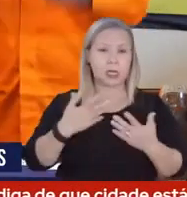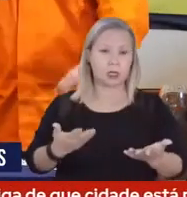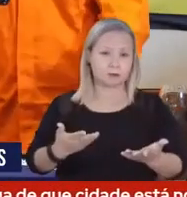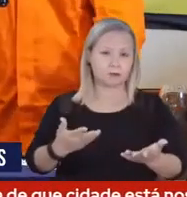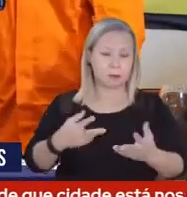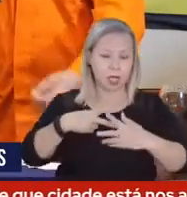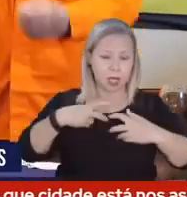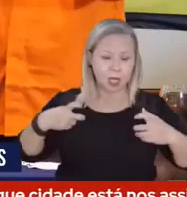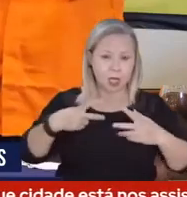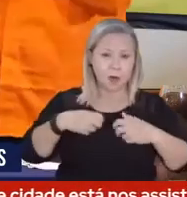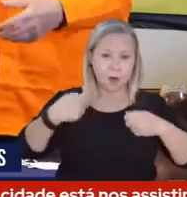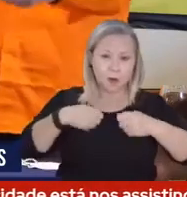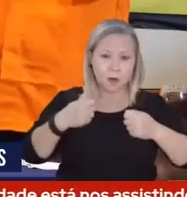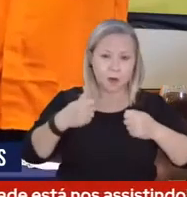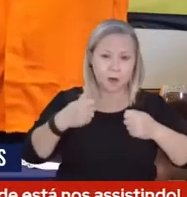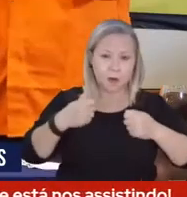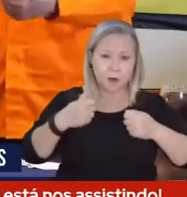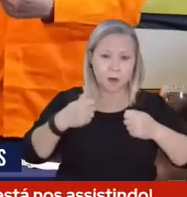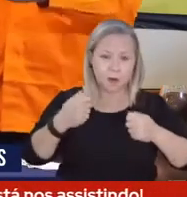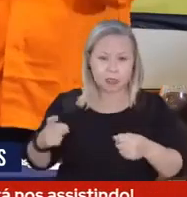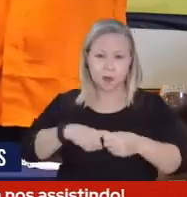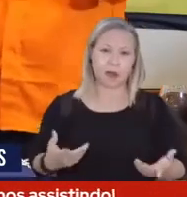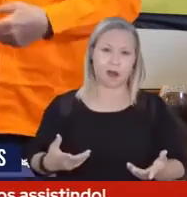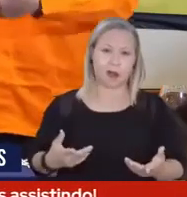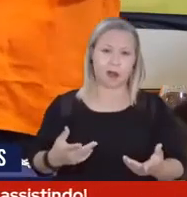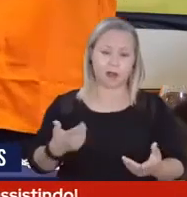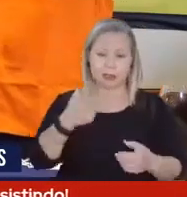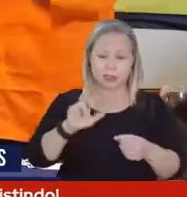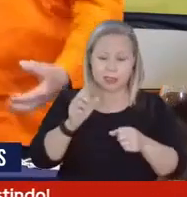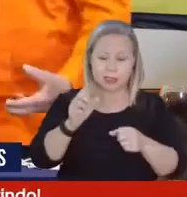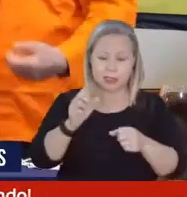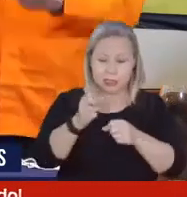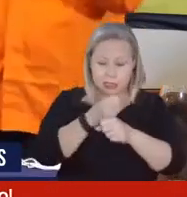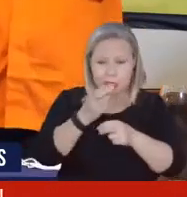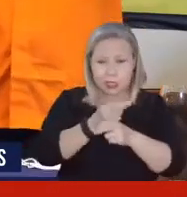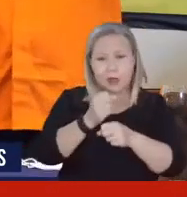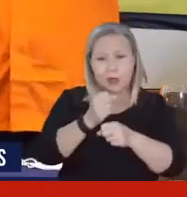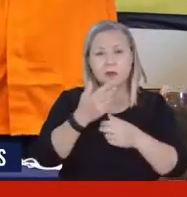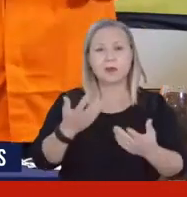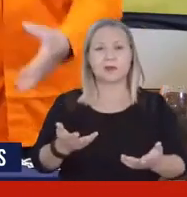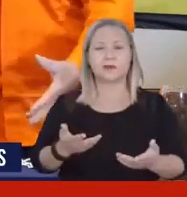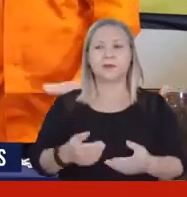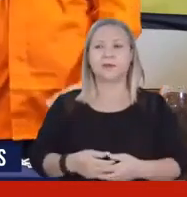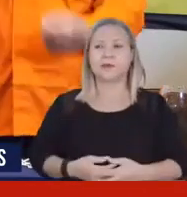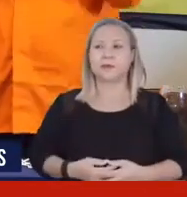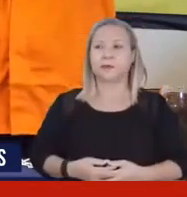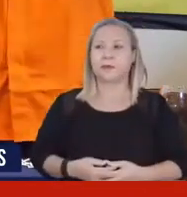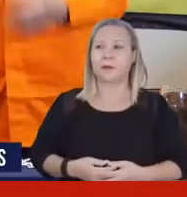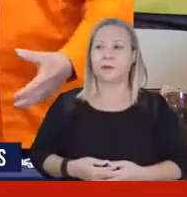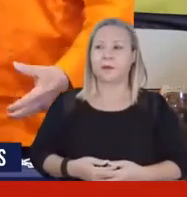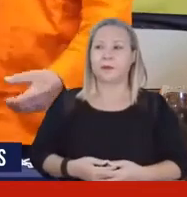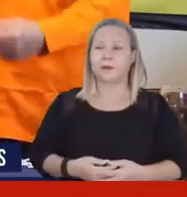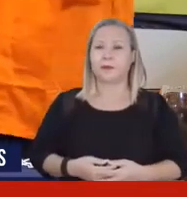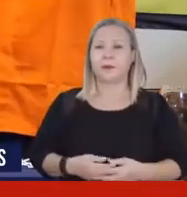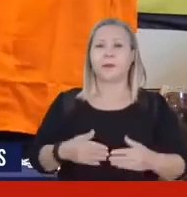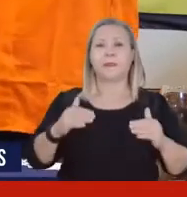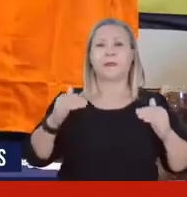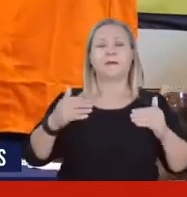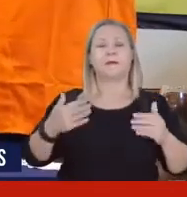com a destruição da Petrobras, esses caras destroem o nosso sentimento de soberania, de autoestima, de